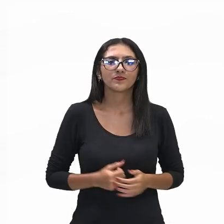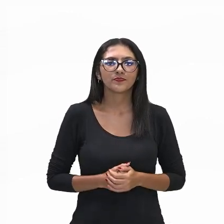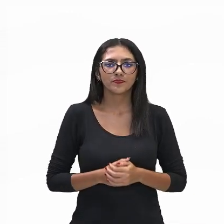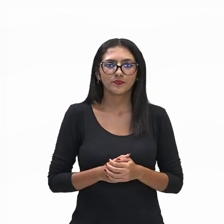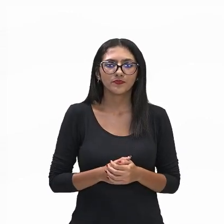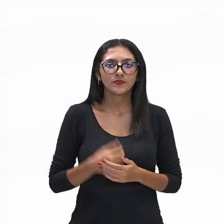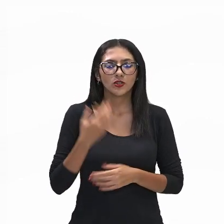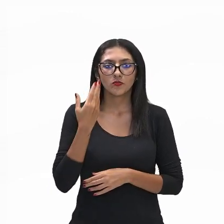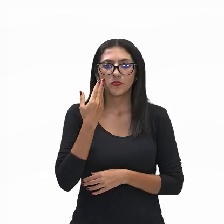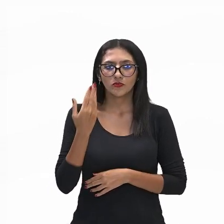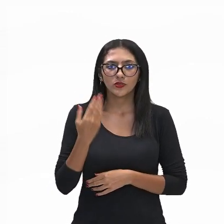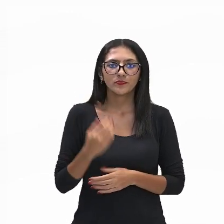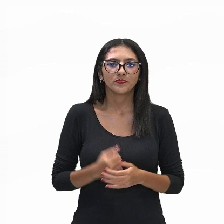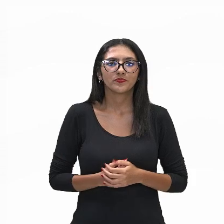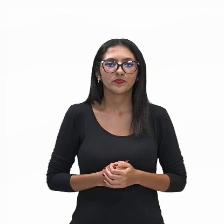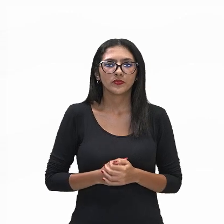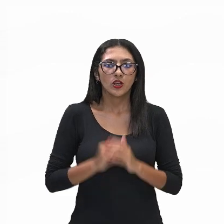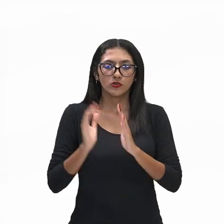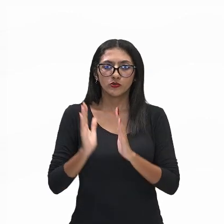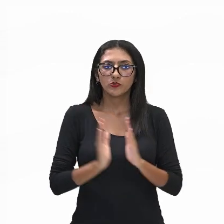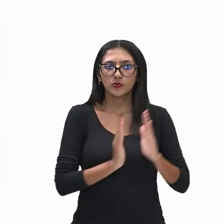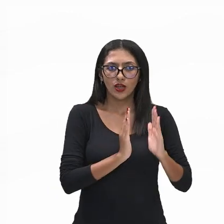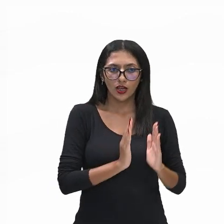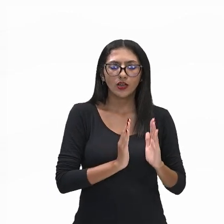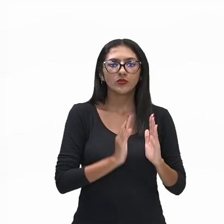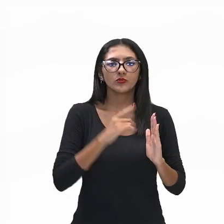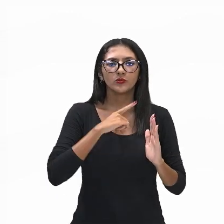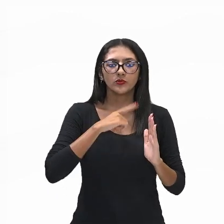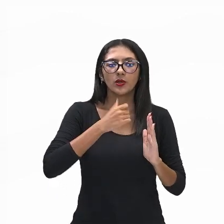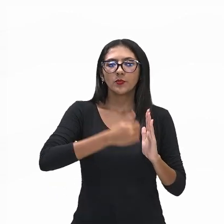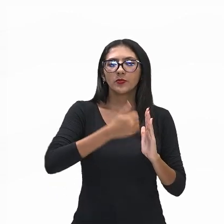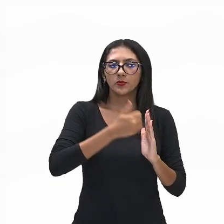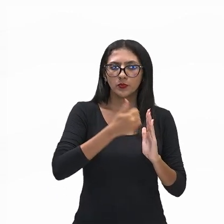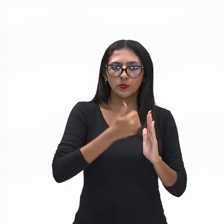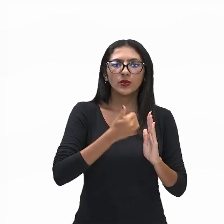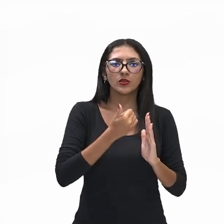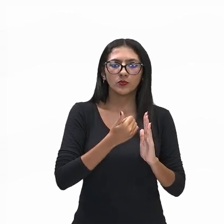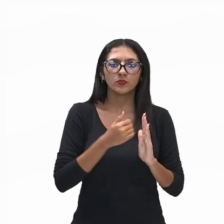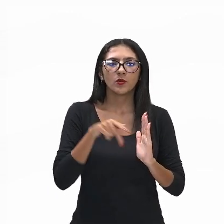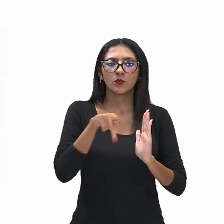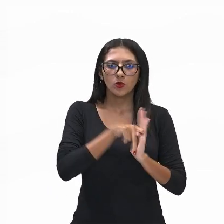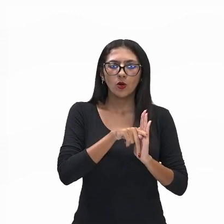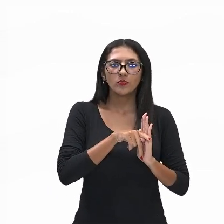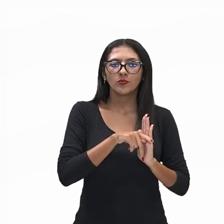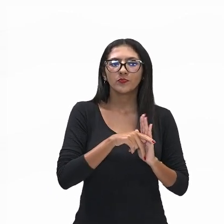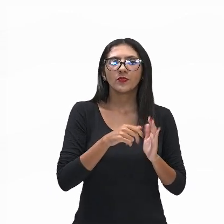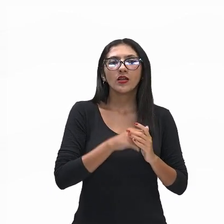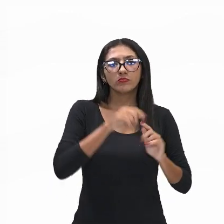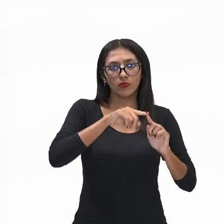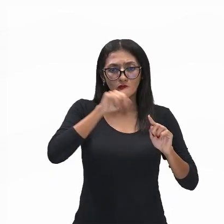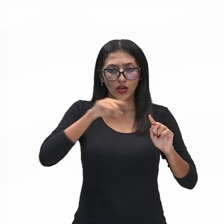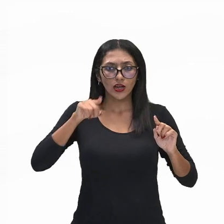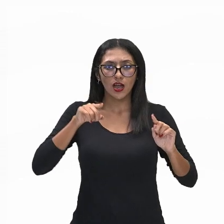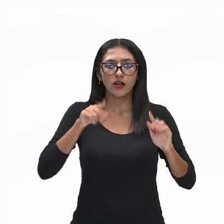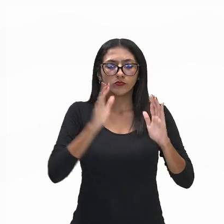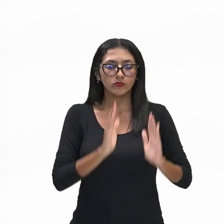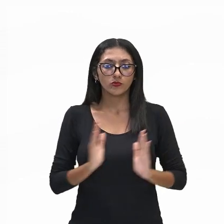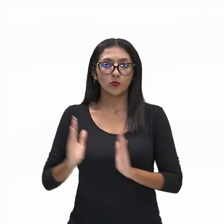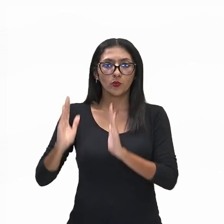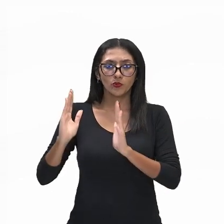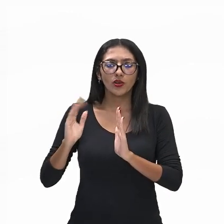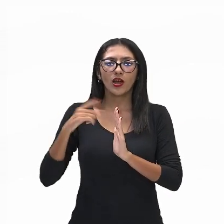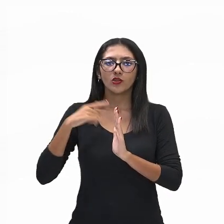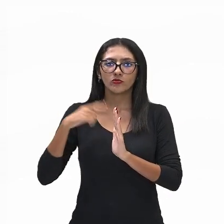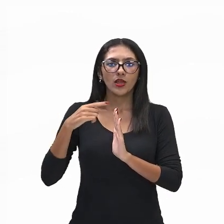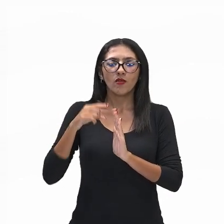Então, nós temos aqui, de um lado, os pronomes relativos variáveis e do outro lado os invariáveis. Quando